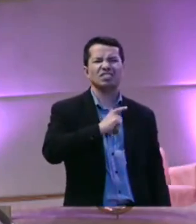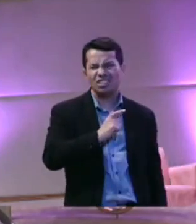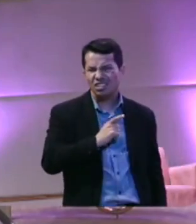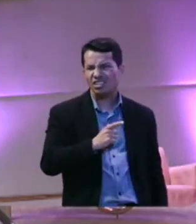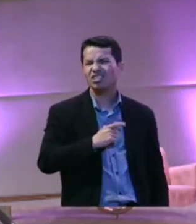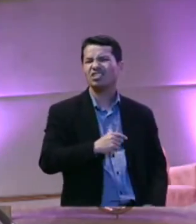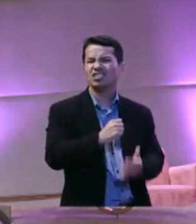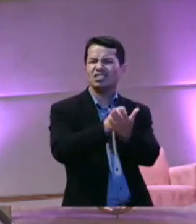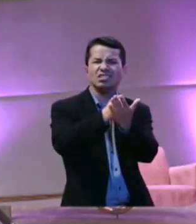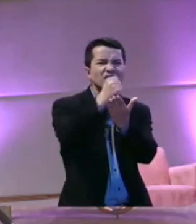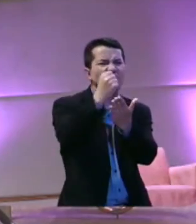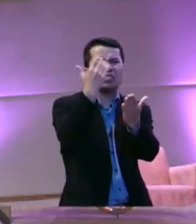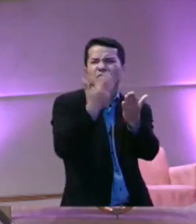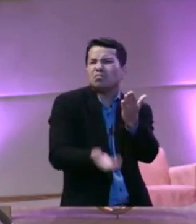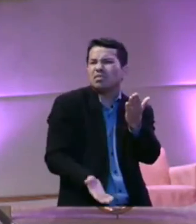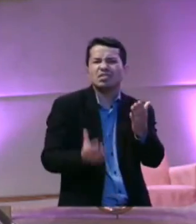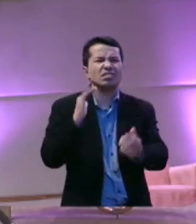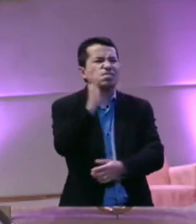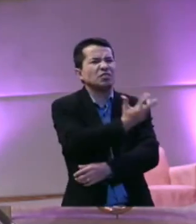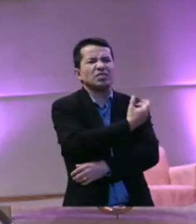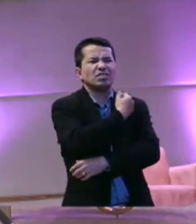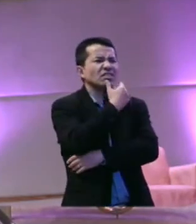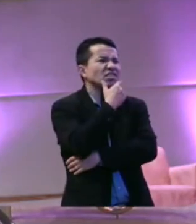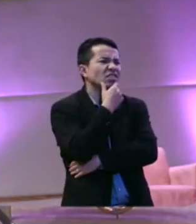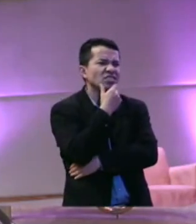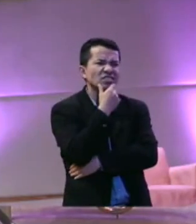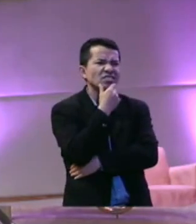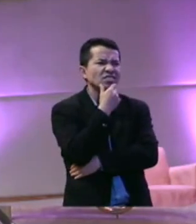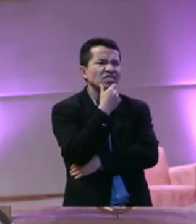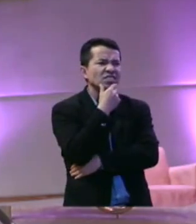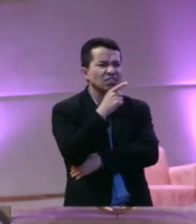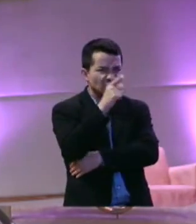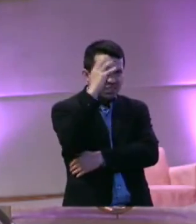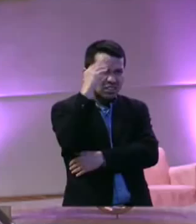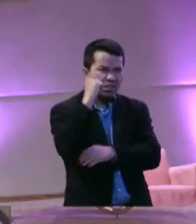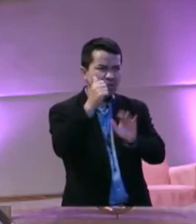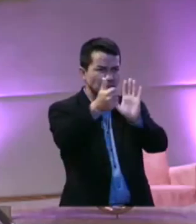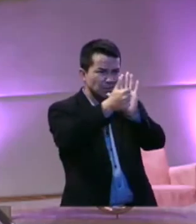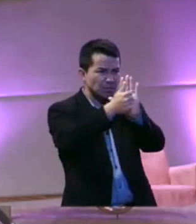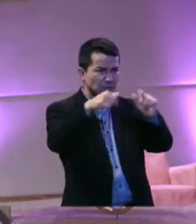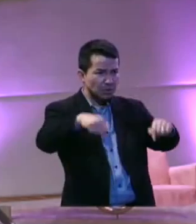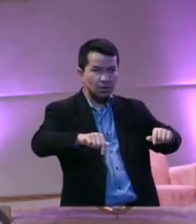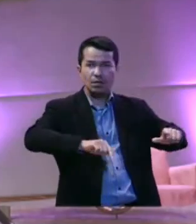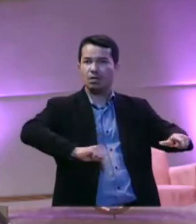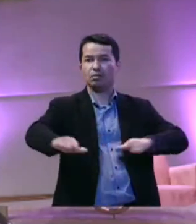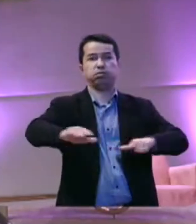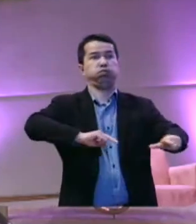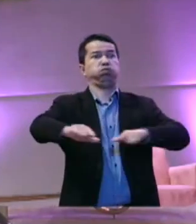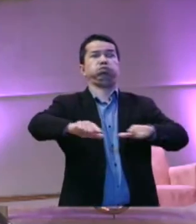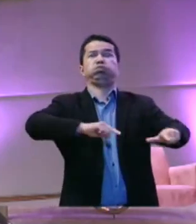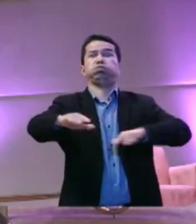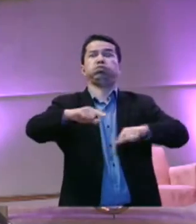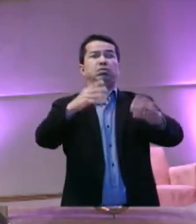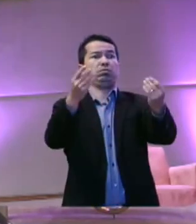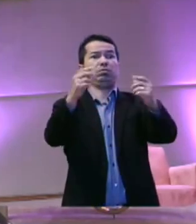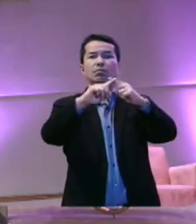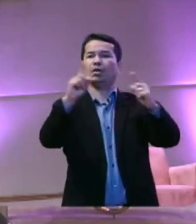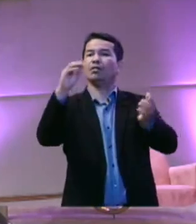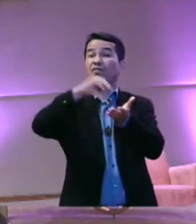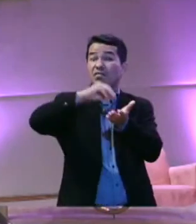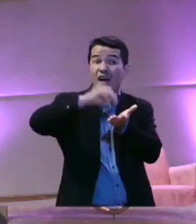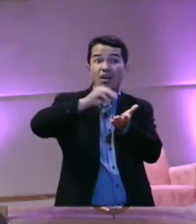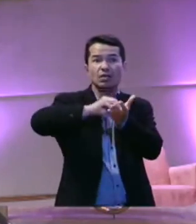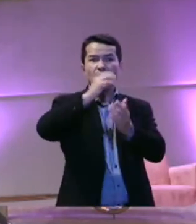Senhor por ser parte e fazer parte dessa casa. A igreja tem feito muito, mas ainda tem muita gente